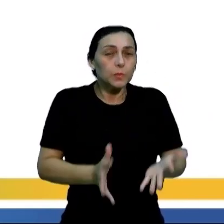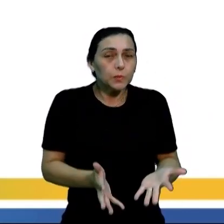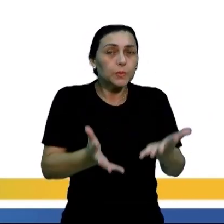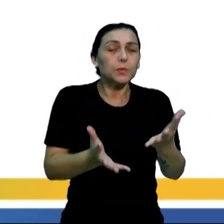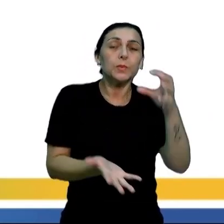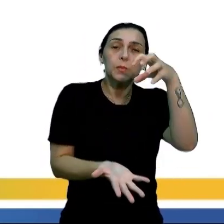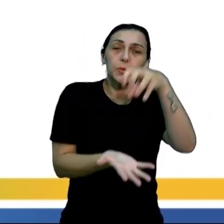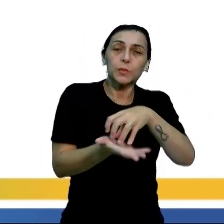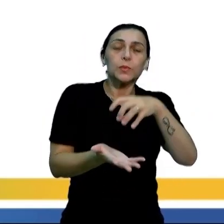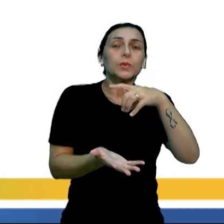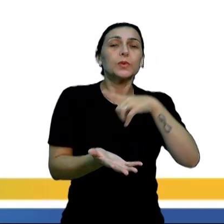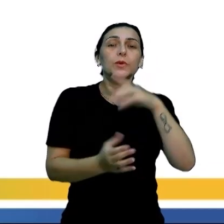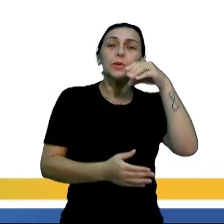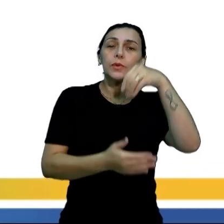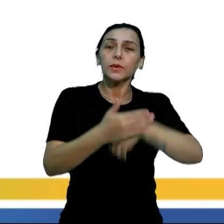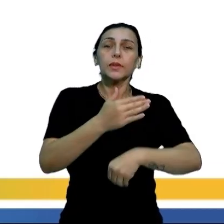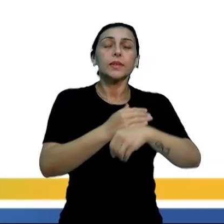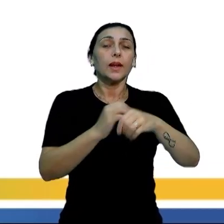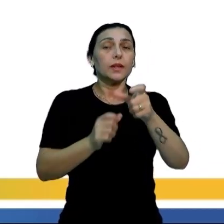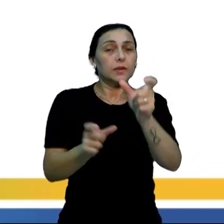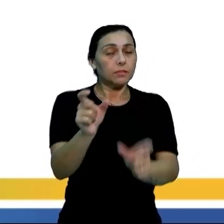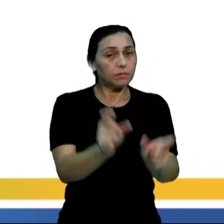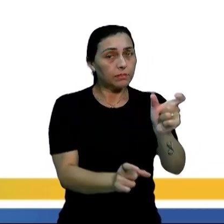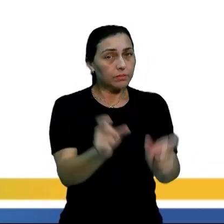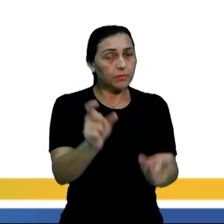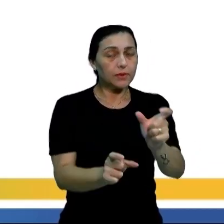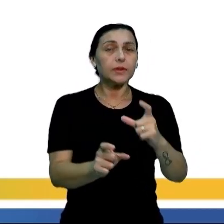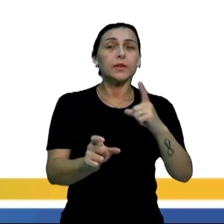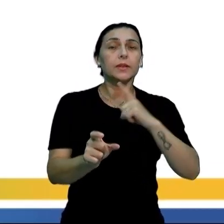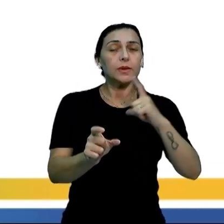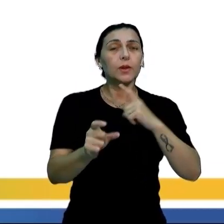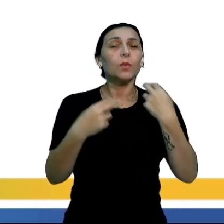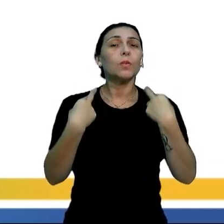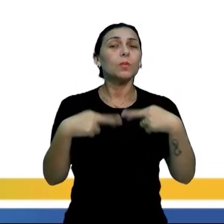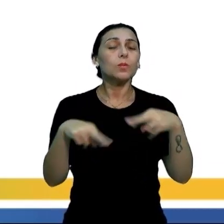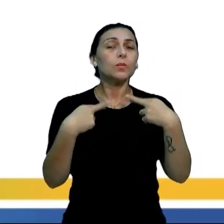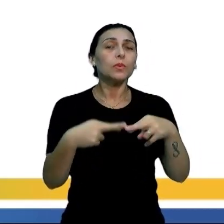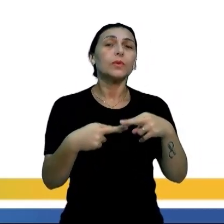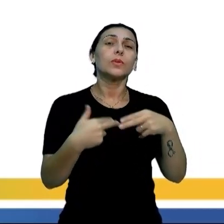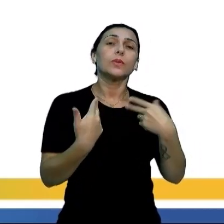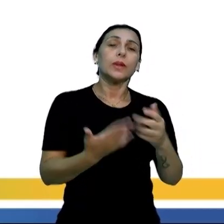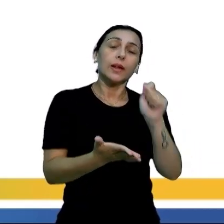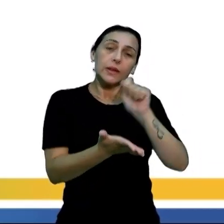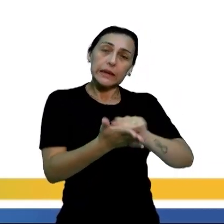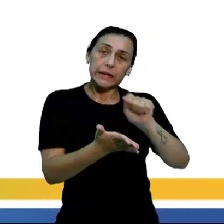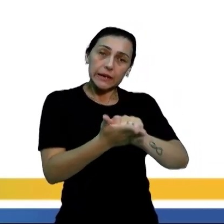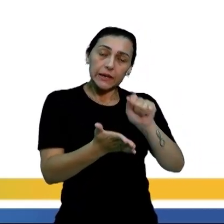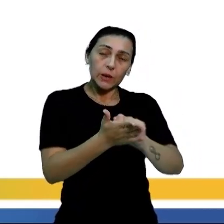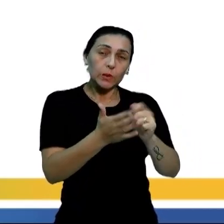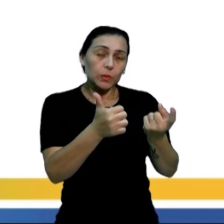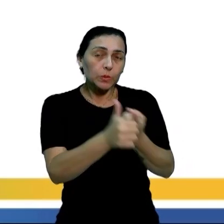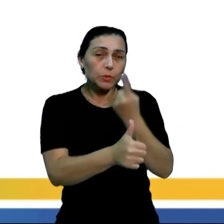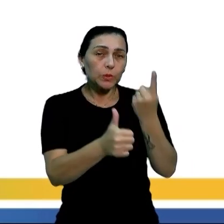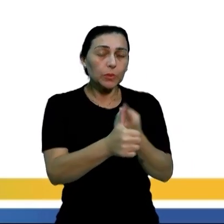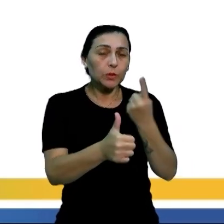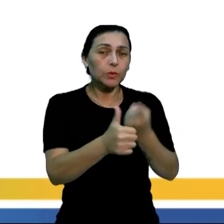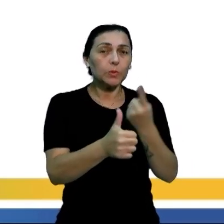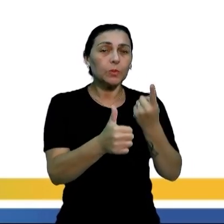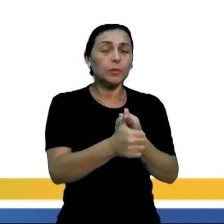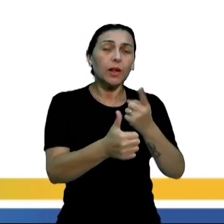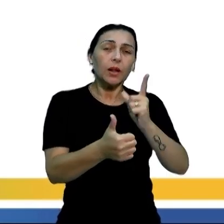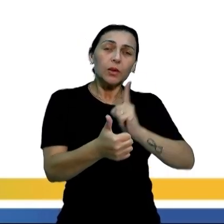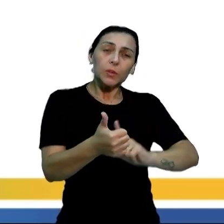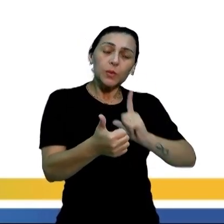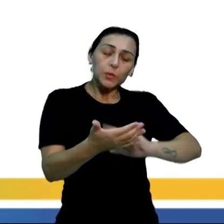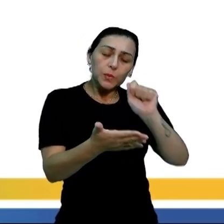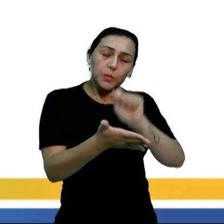núcleos, havia dentre os habitantes aqueles que manifestaram, por meio da escrita, os primeiros ecos da